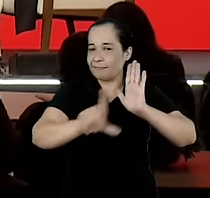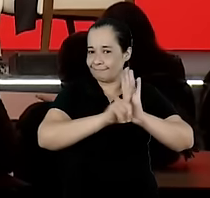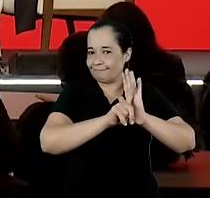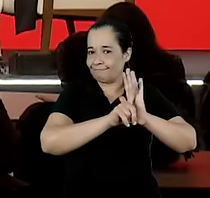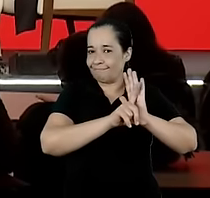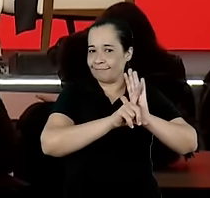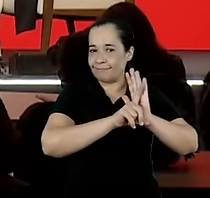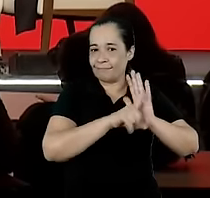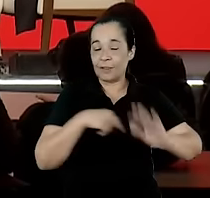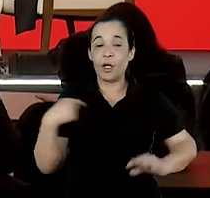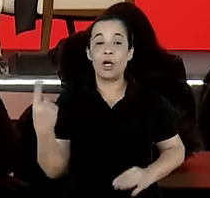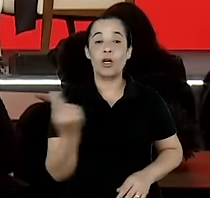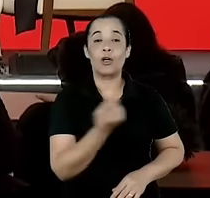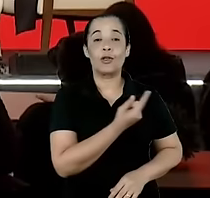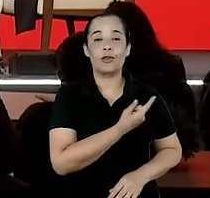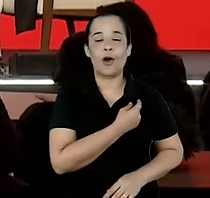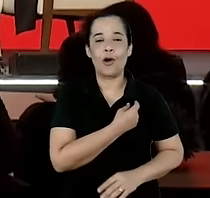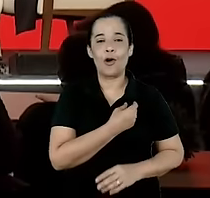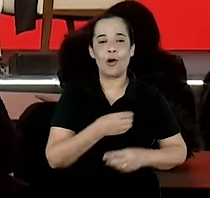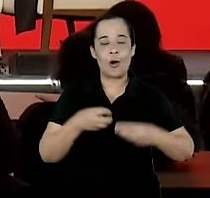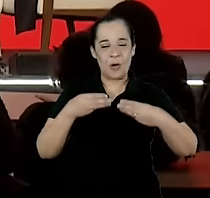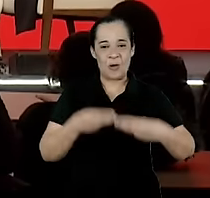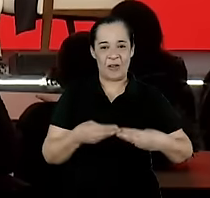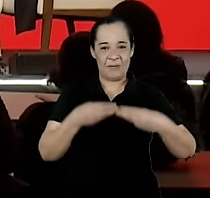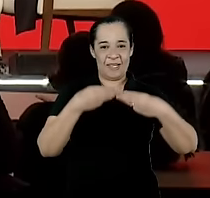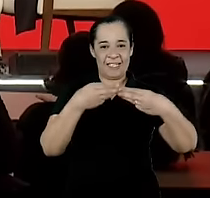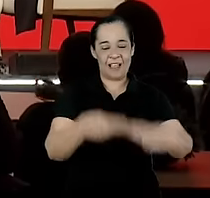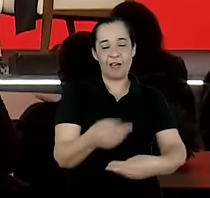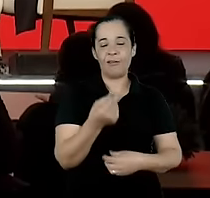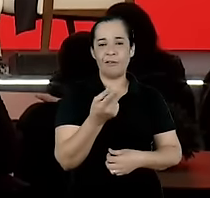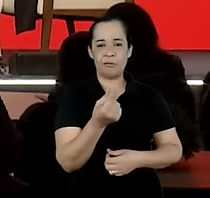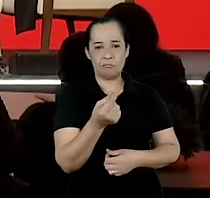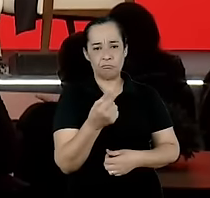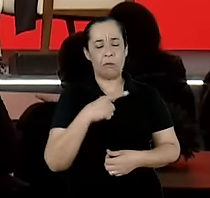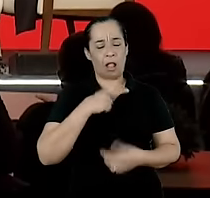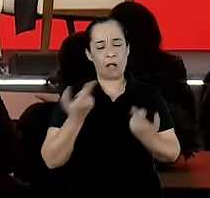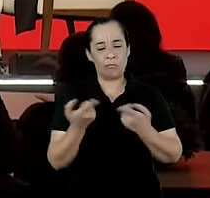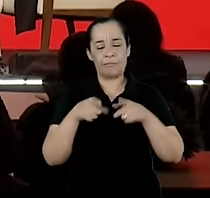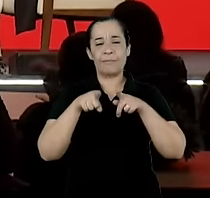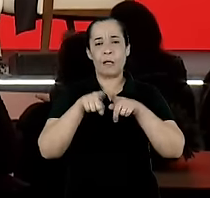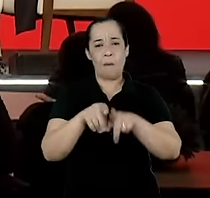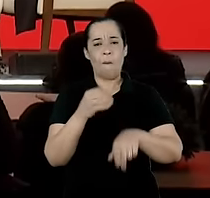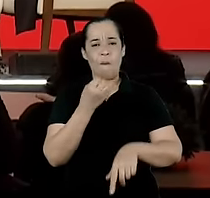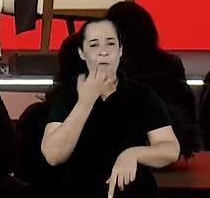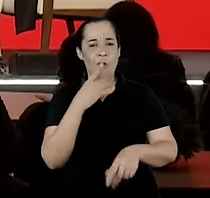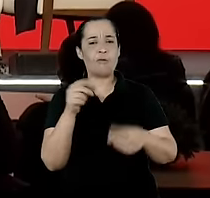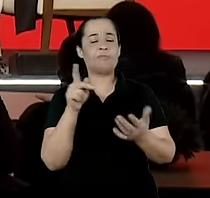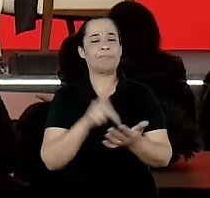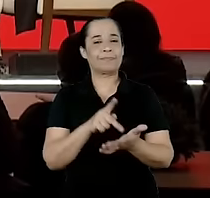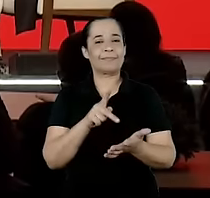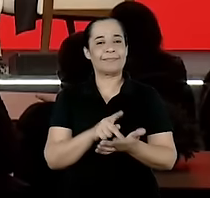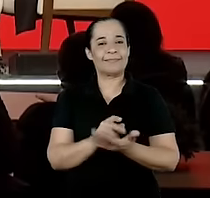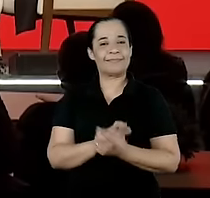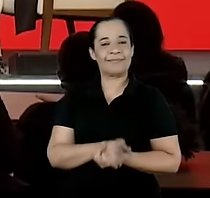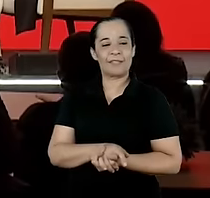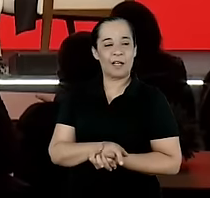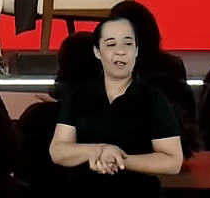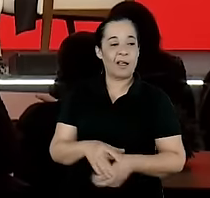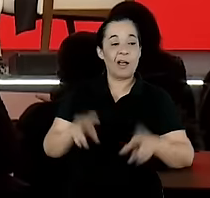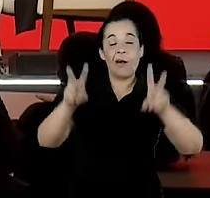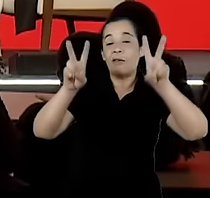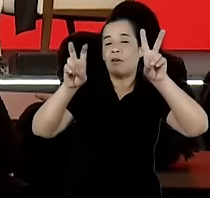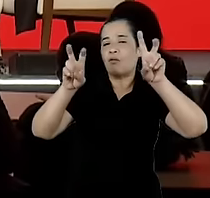do minério da Fazenda cembro temos feito uma parceria muito boa nisso eh um dos temas que mais tem me